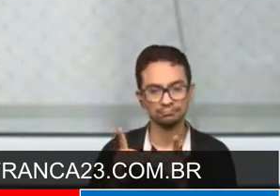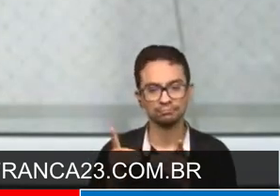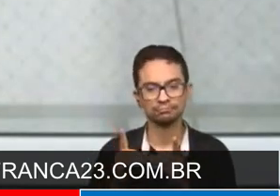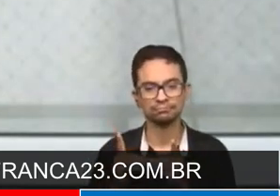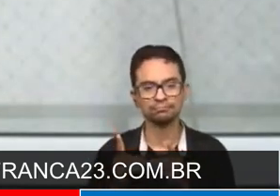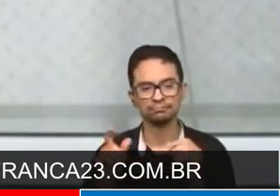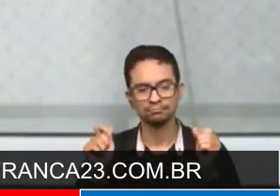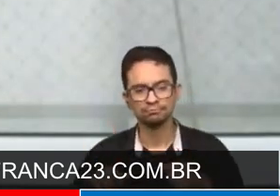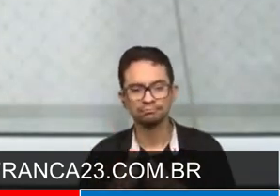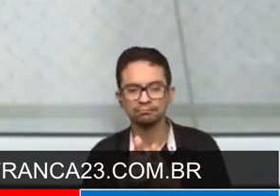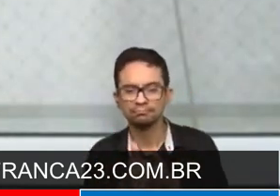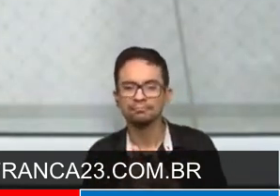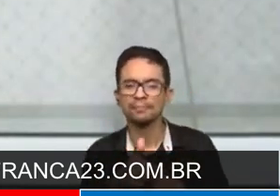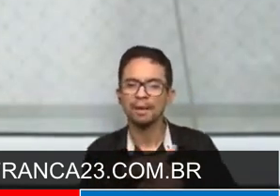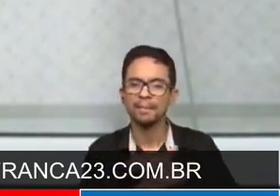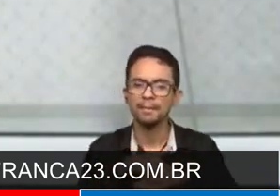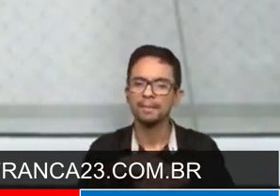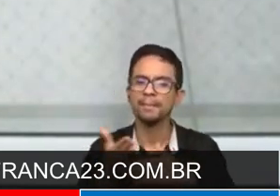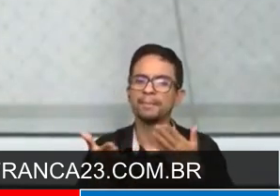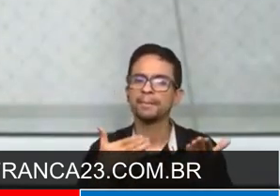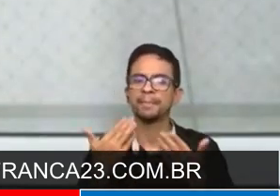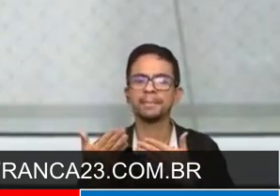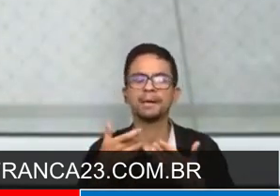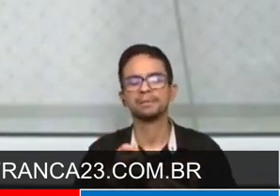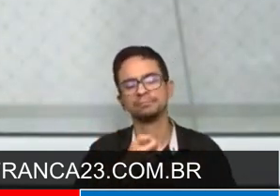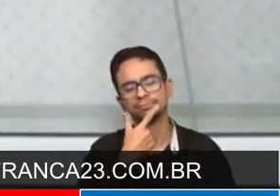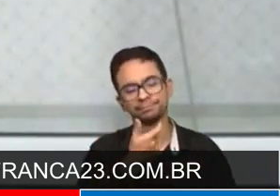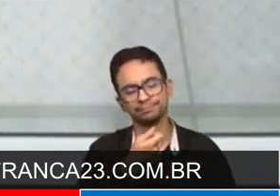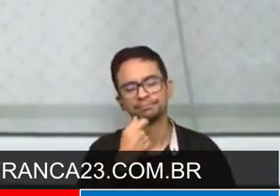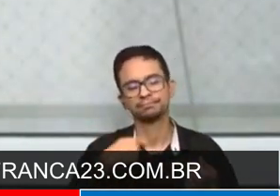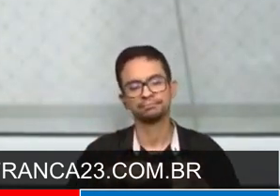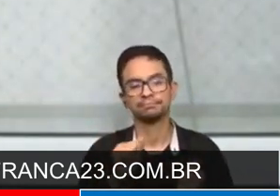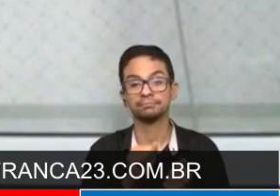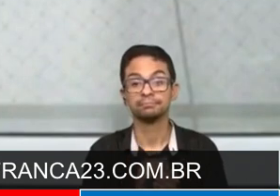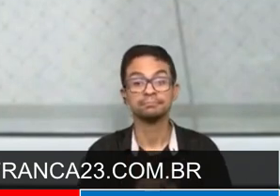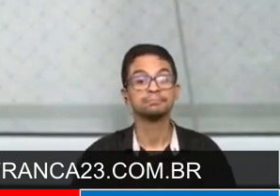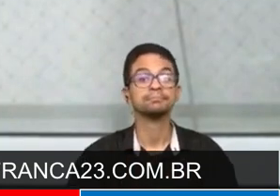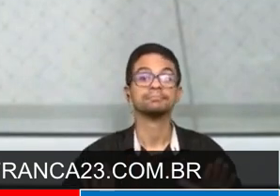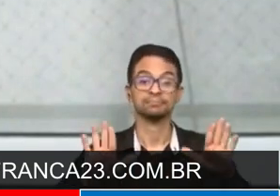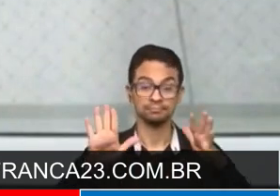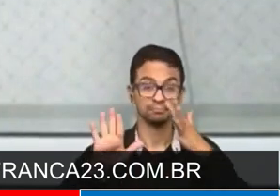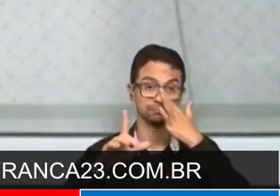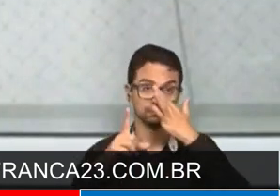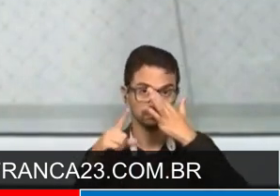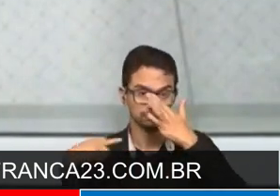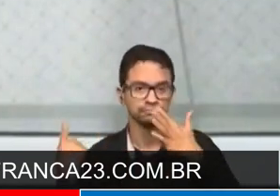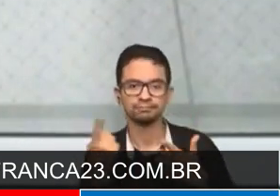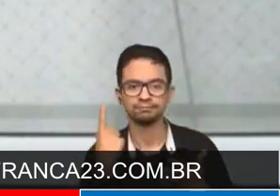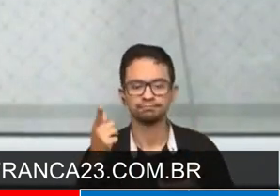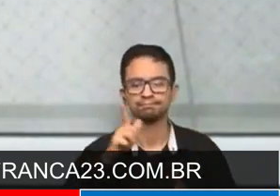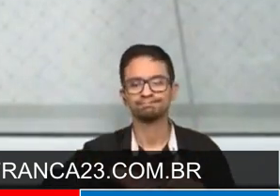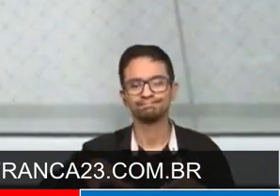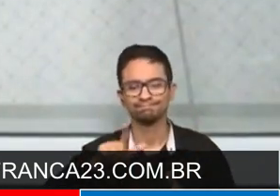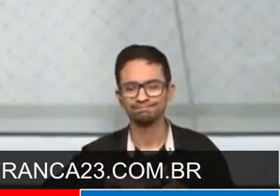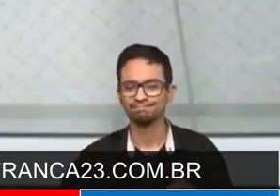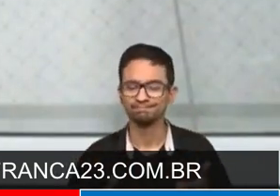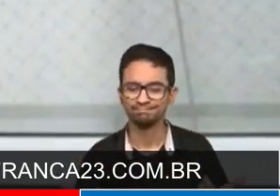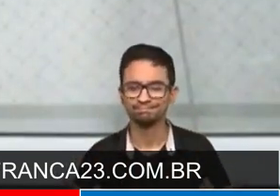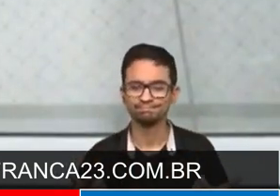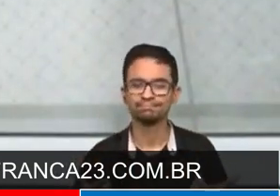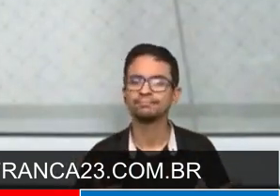com a conversa e com os medicamentos. Só que nós temos a seguinte situação, nem